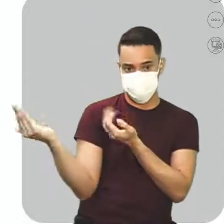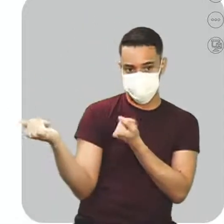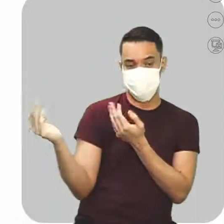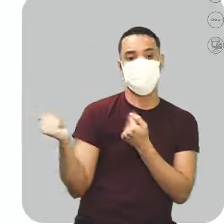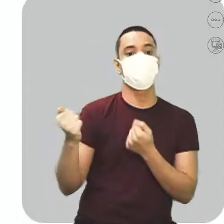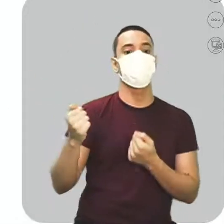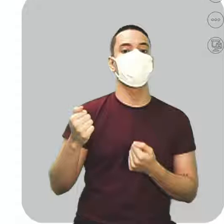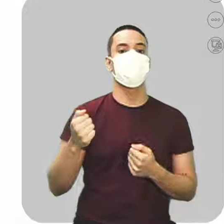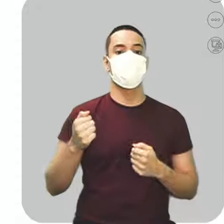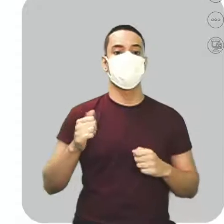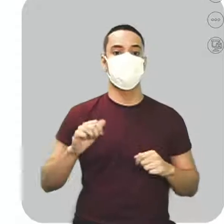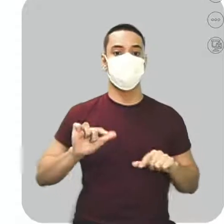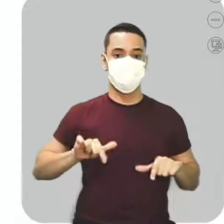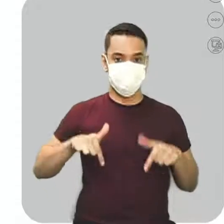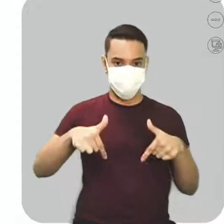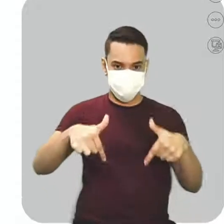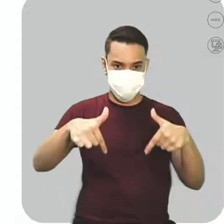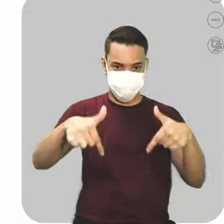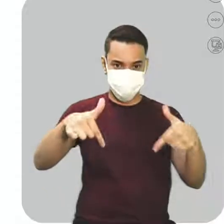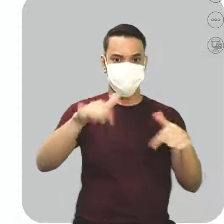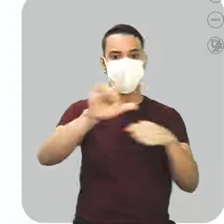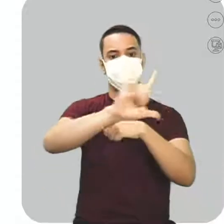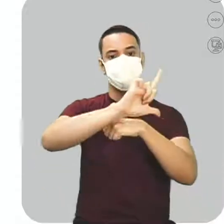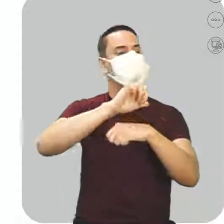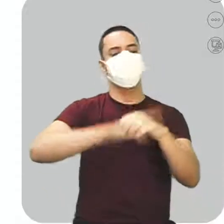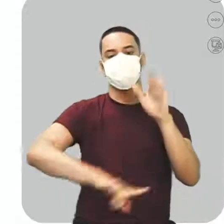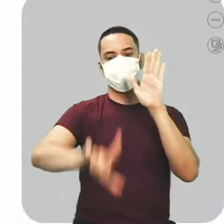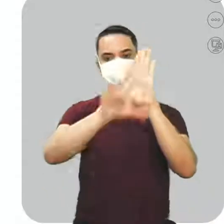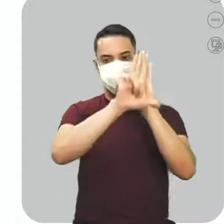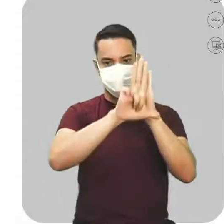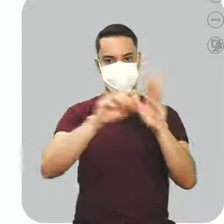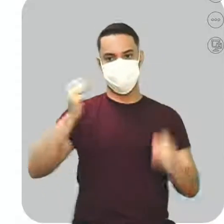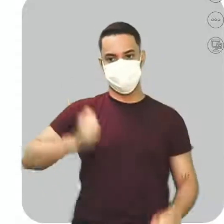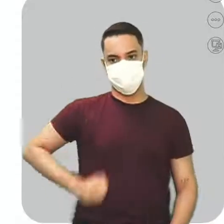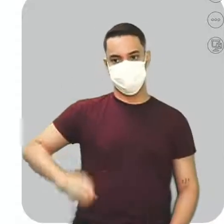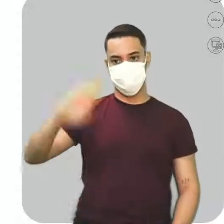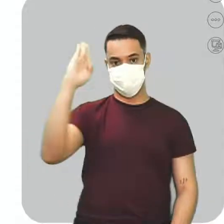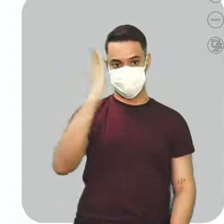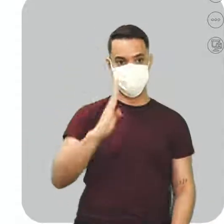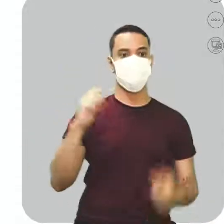a legalização do aborto no Brasil deve continuar.